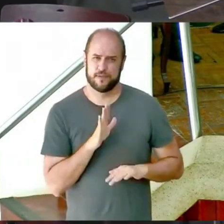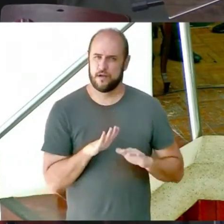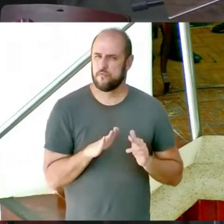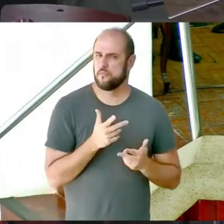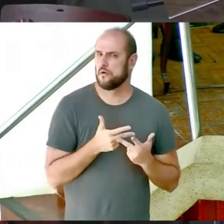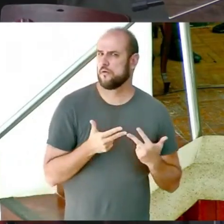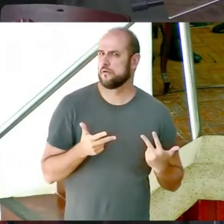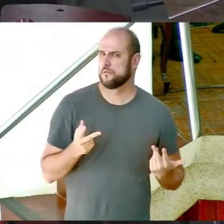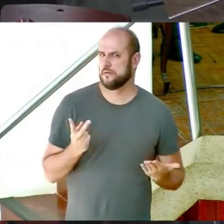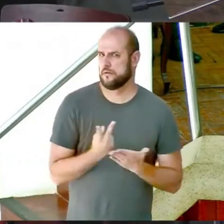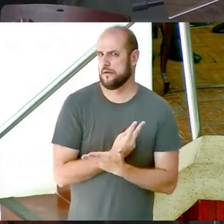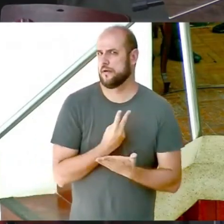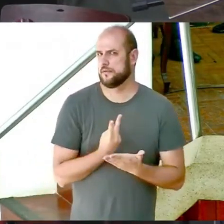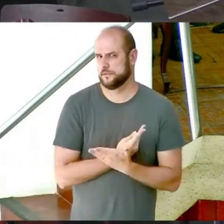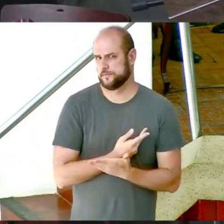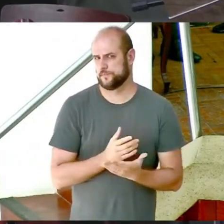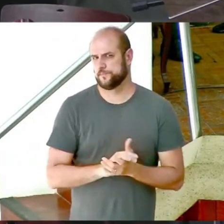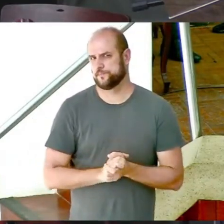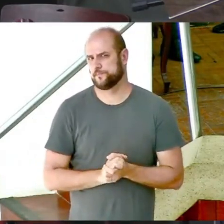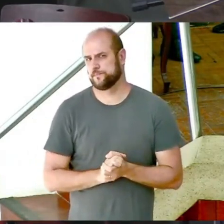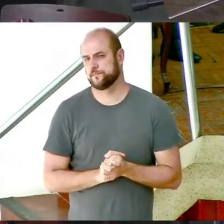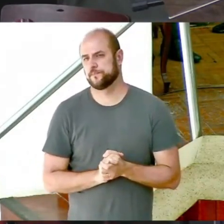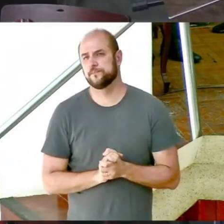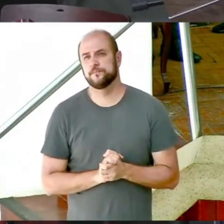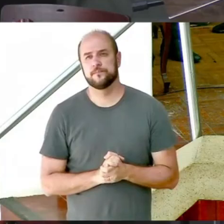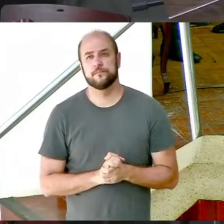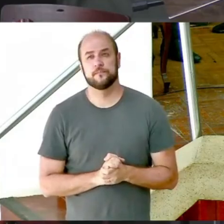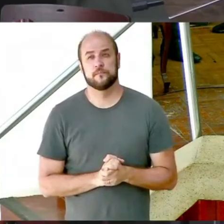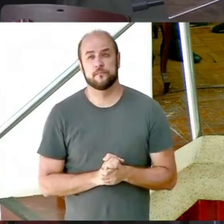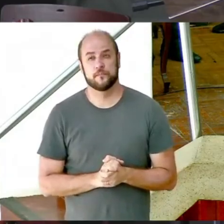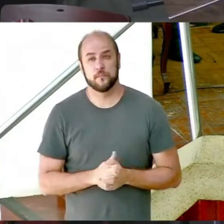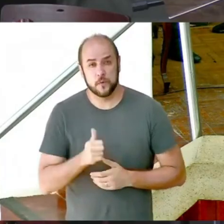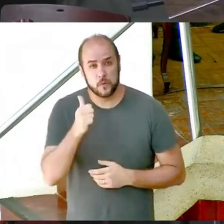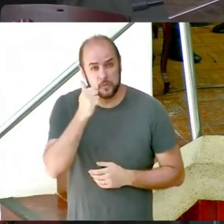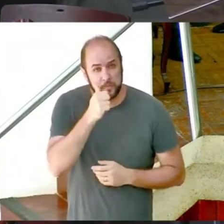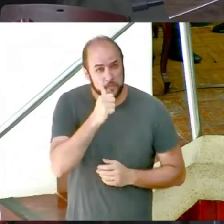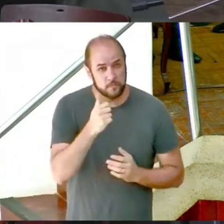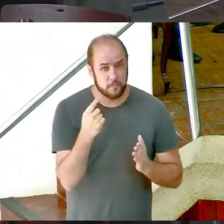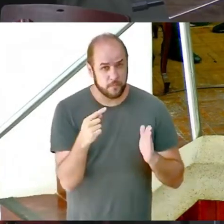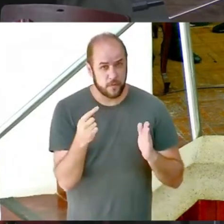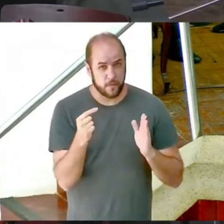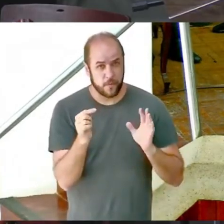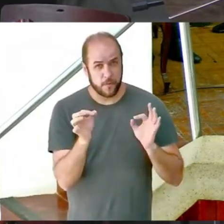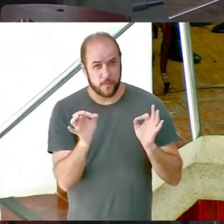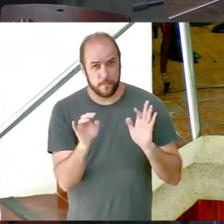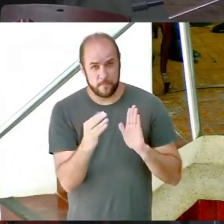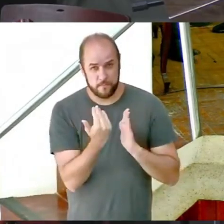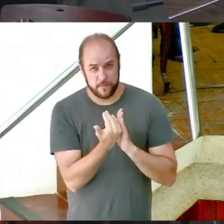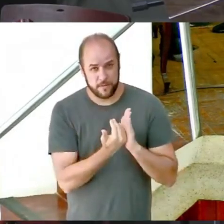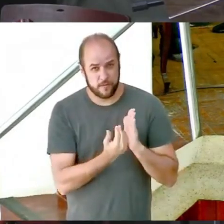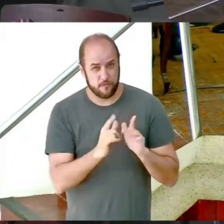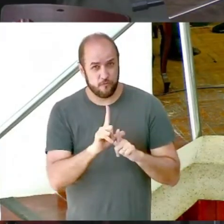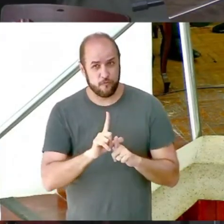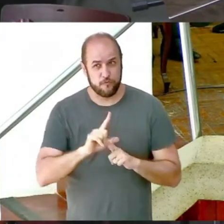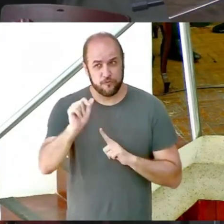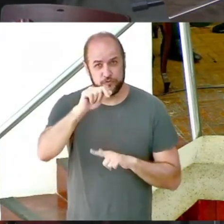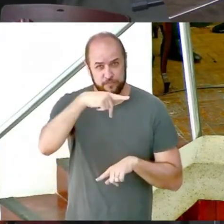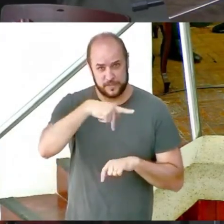coisa de errado. Então ela começou a planejar uma fuga do país,